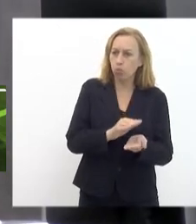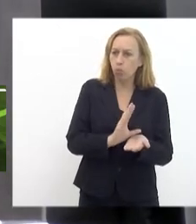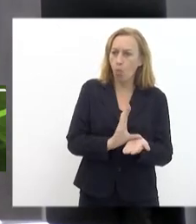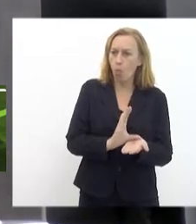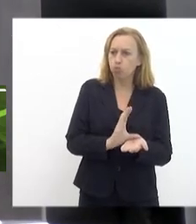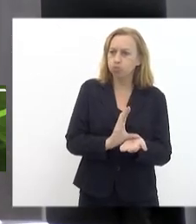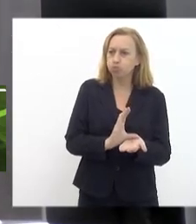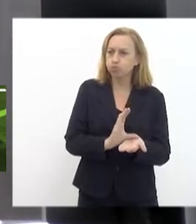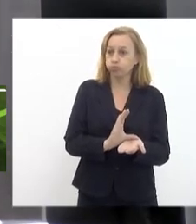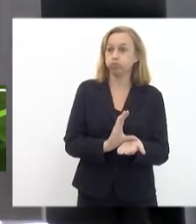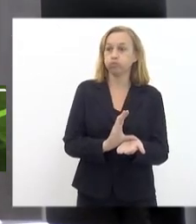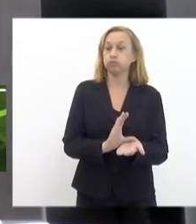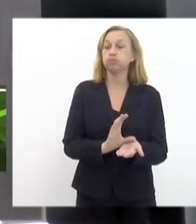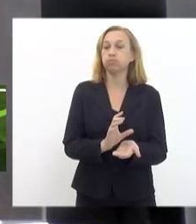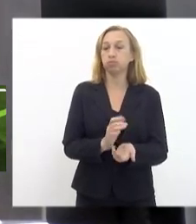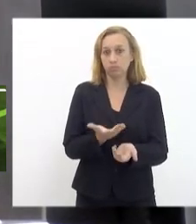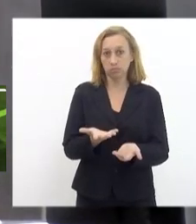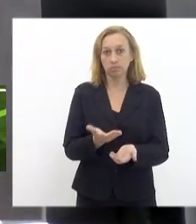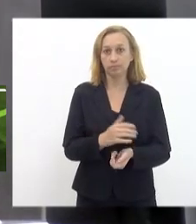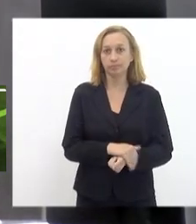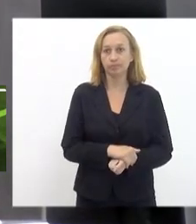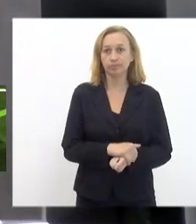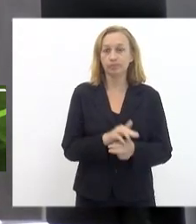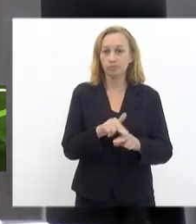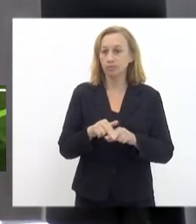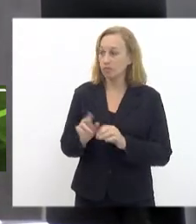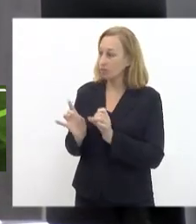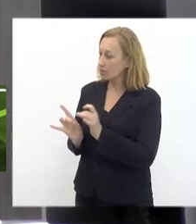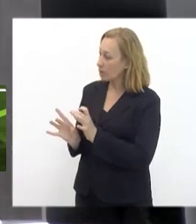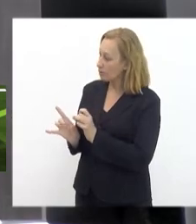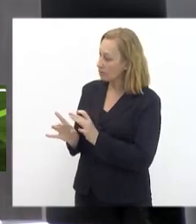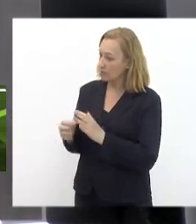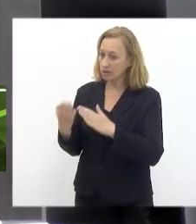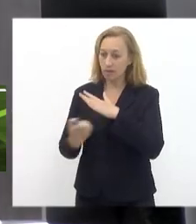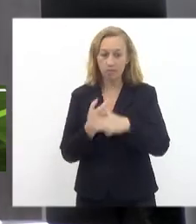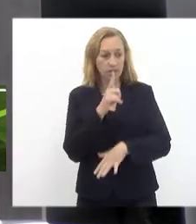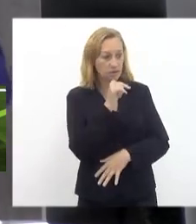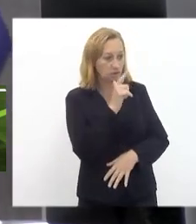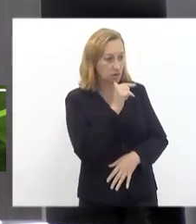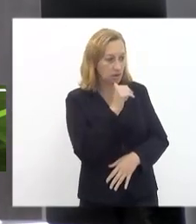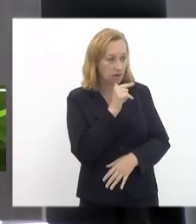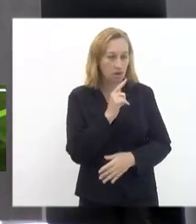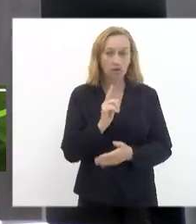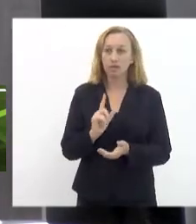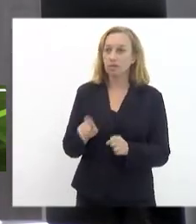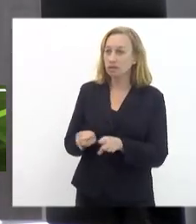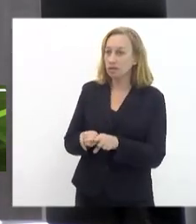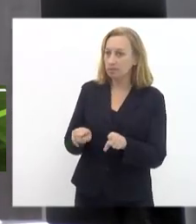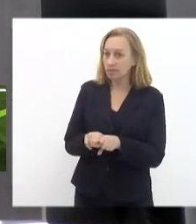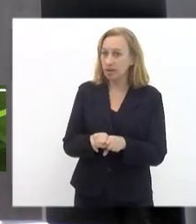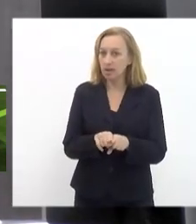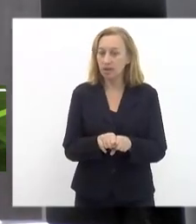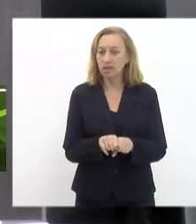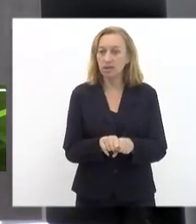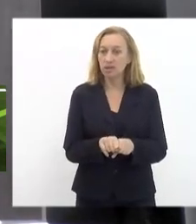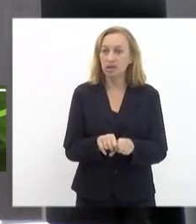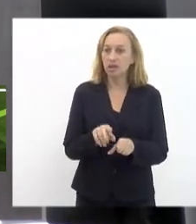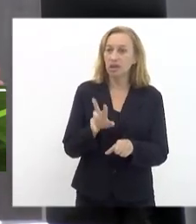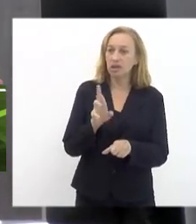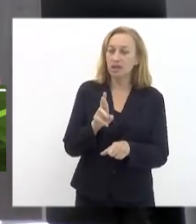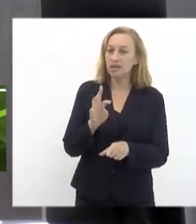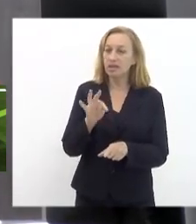grande por conta da venda da Cedae por conta do aumento das suas receitas muito